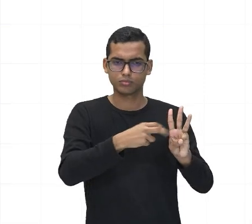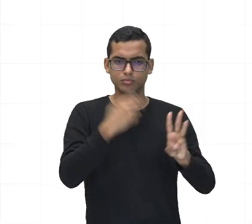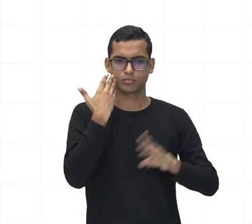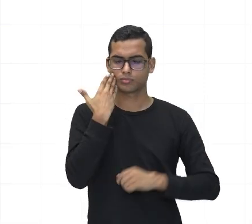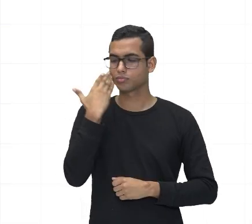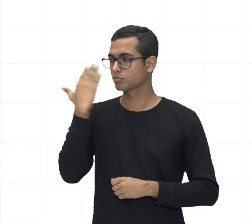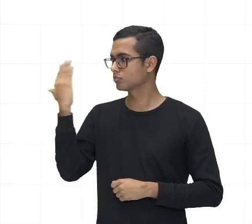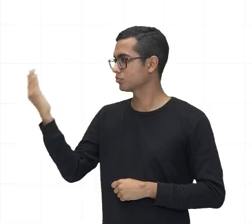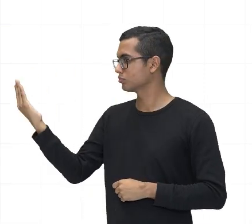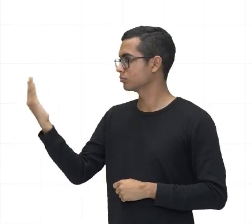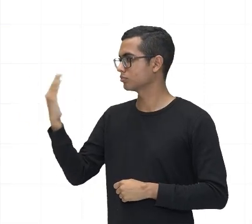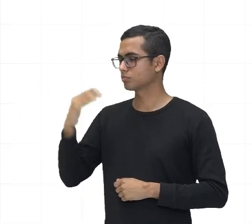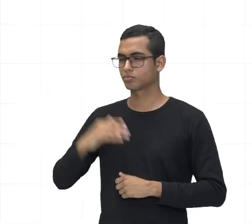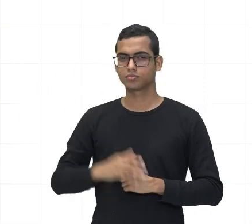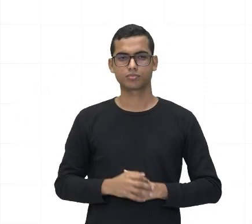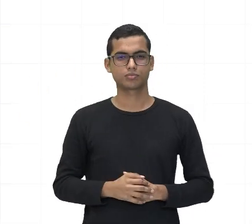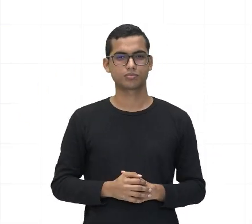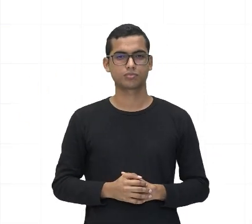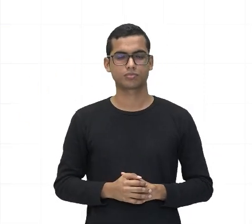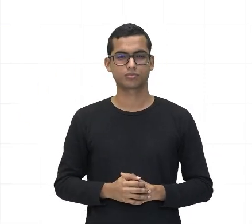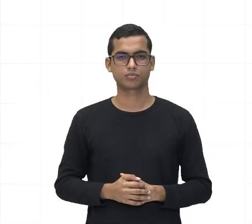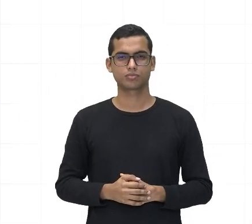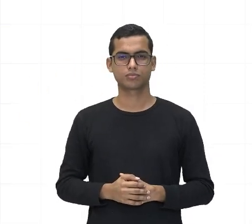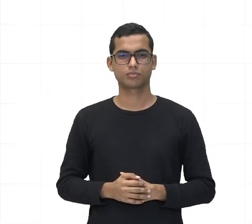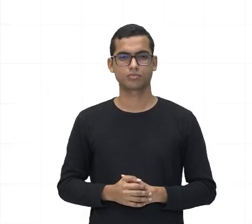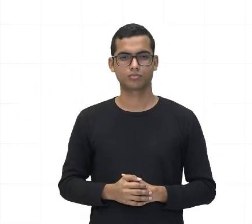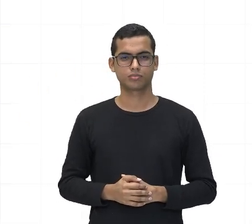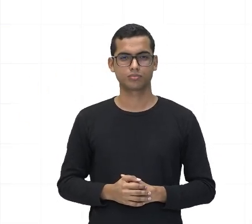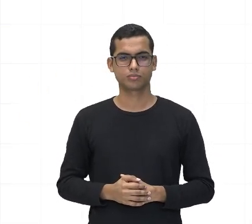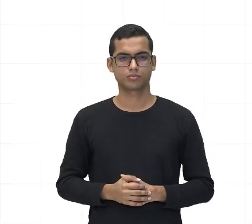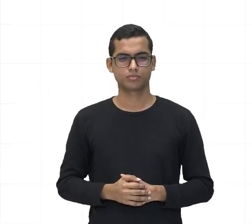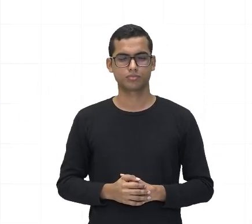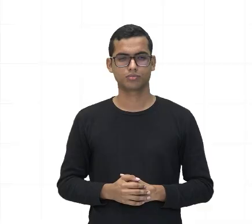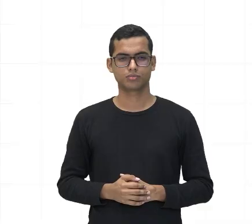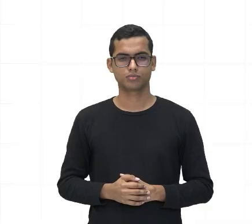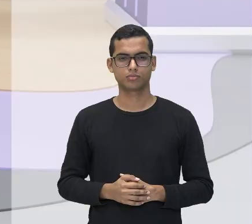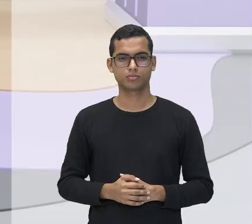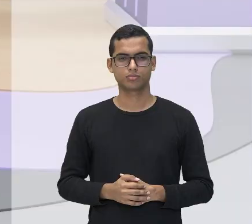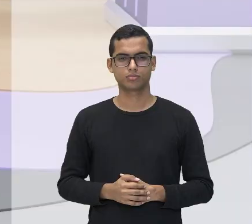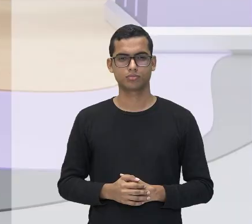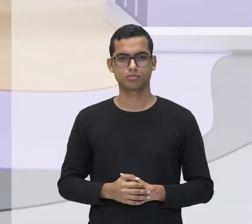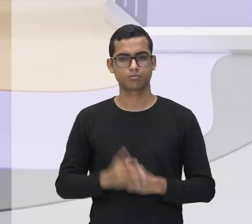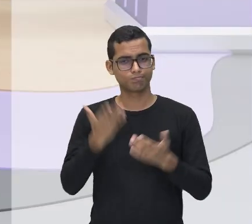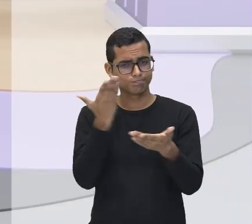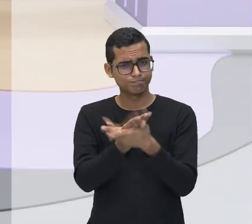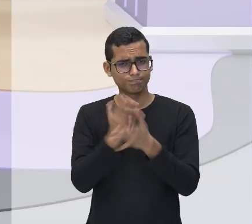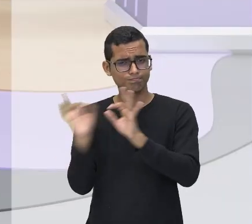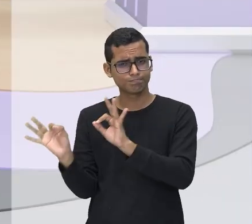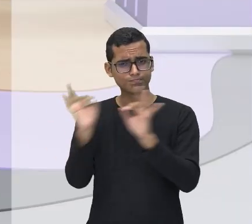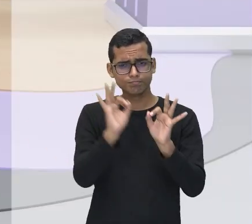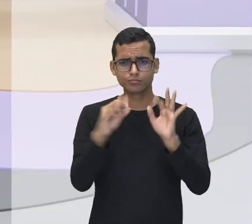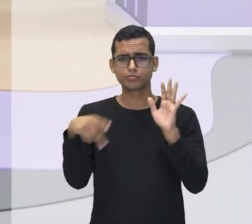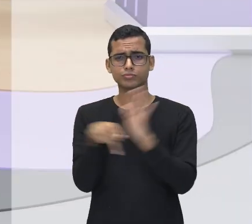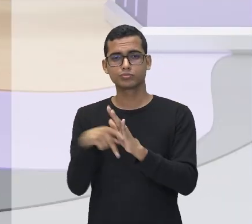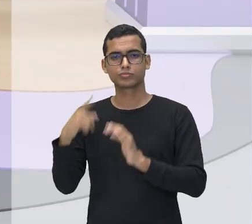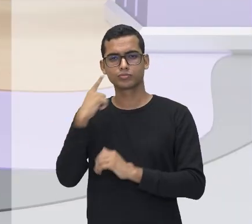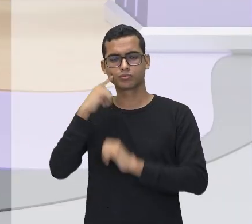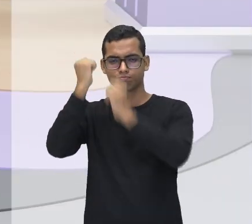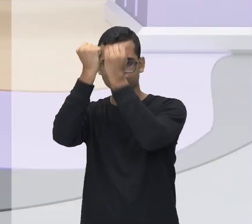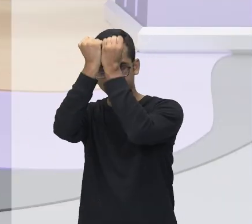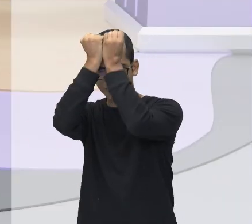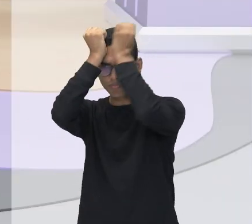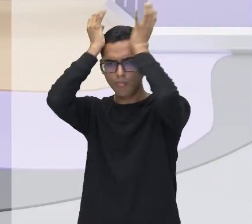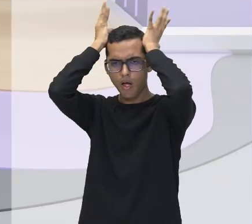destes personagens da sociedade indígena. Então nós vimos aí o que é um pajé, né?